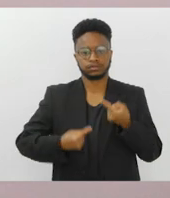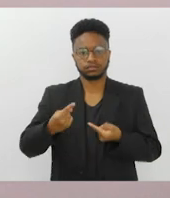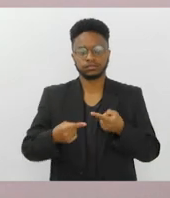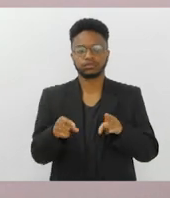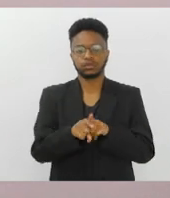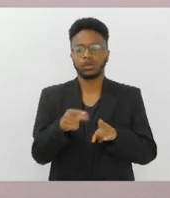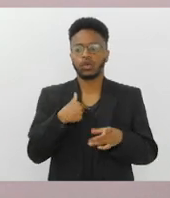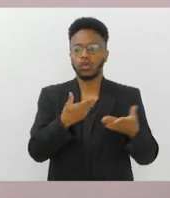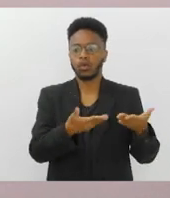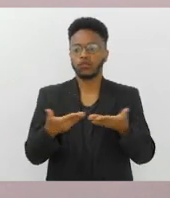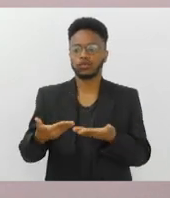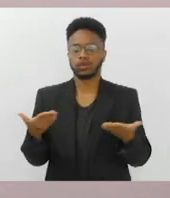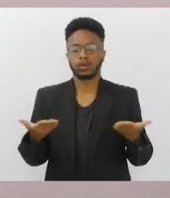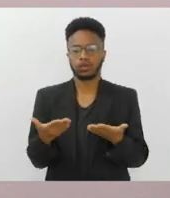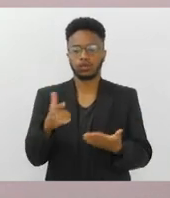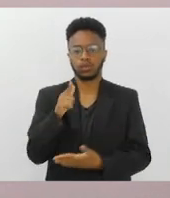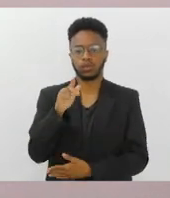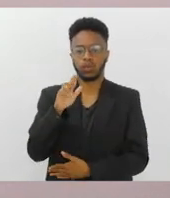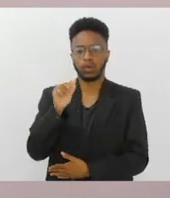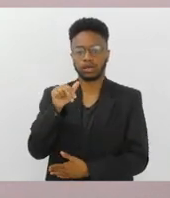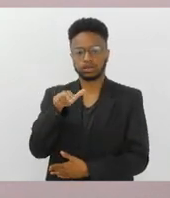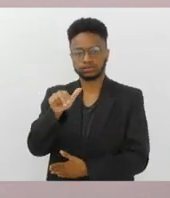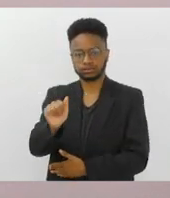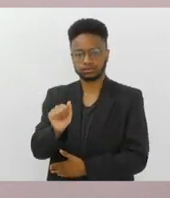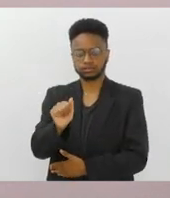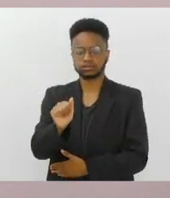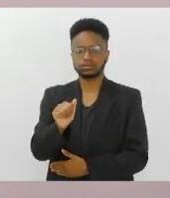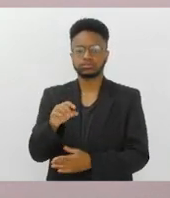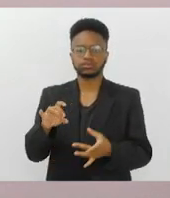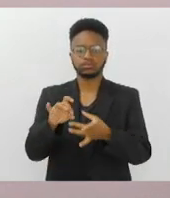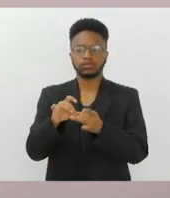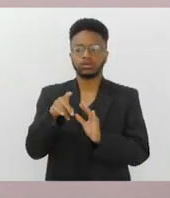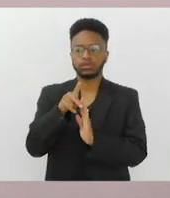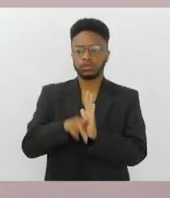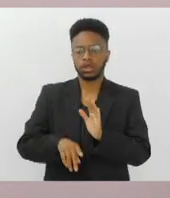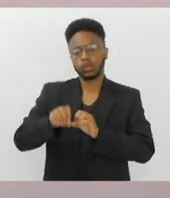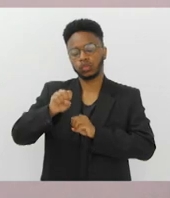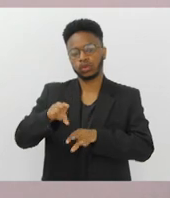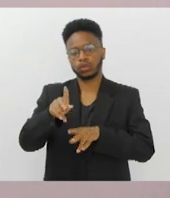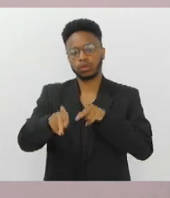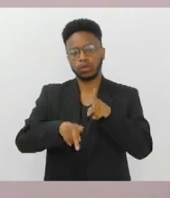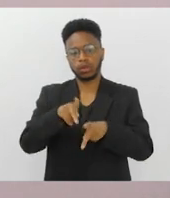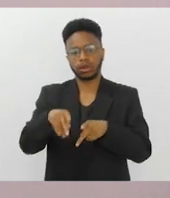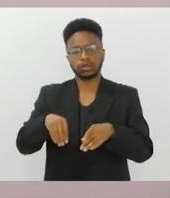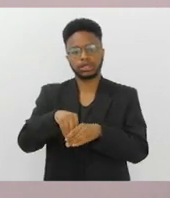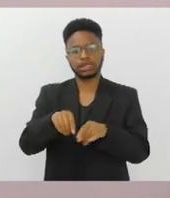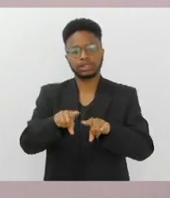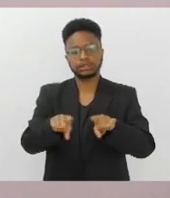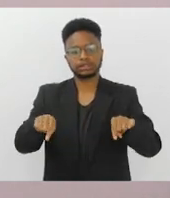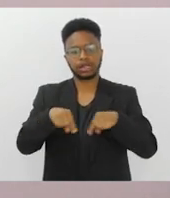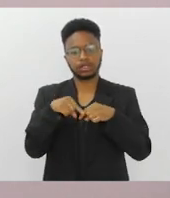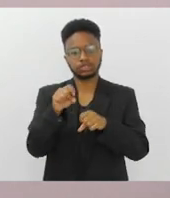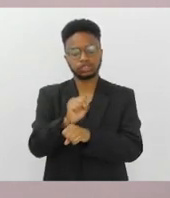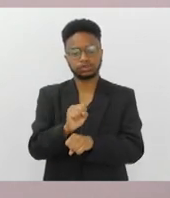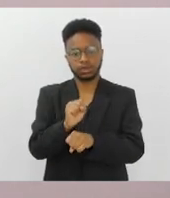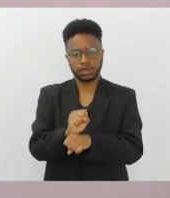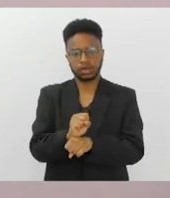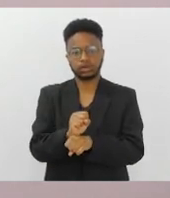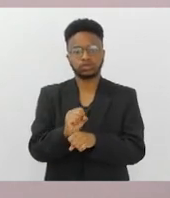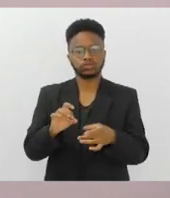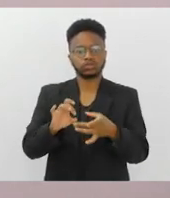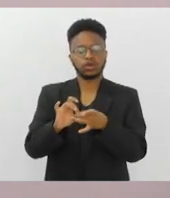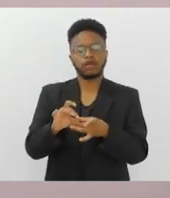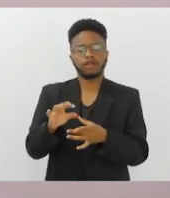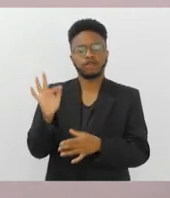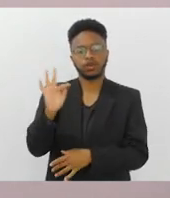a senhora Luana Rodrigues da Silva, do projeto de educação popular em sala de espera ambulatórios da Faculdade de